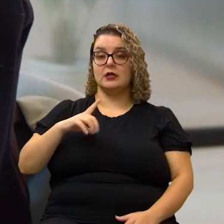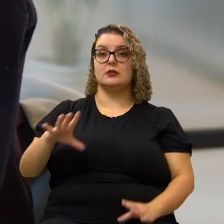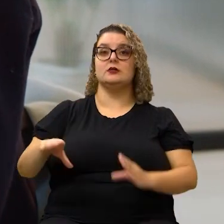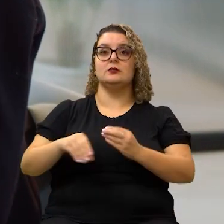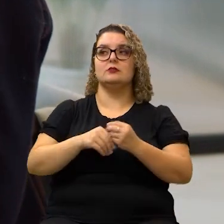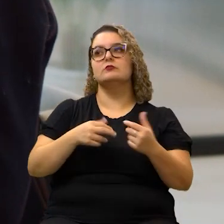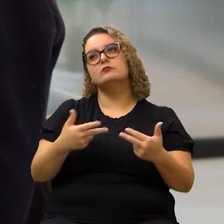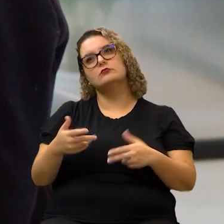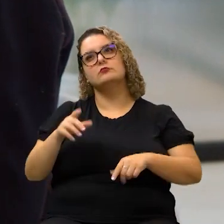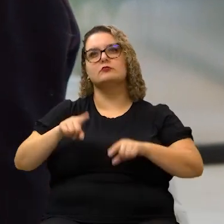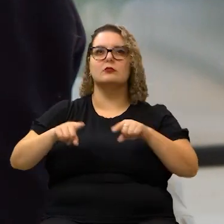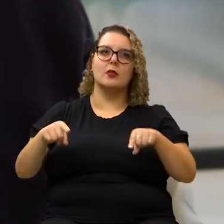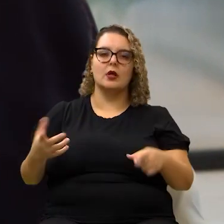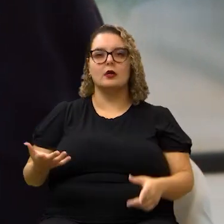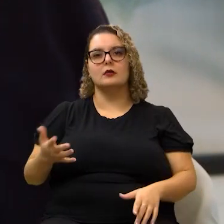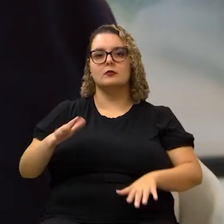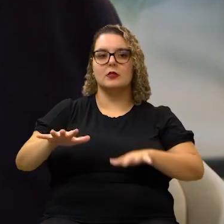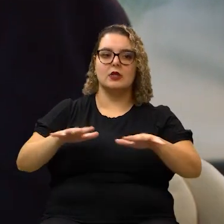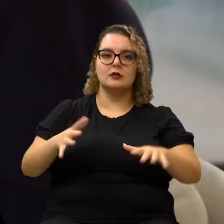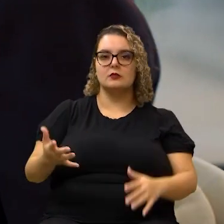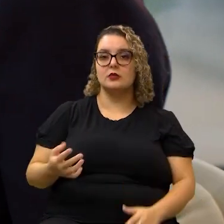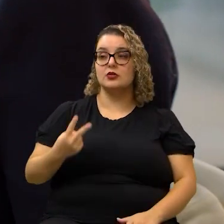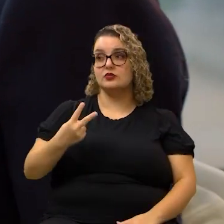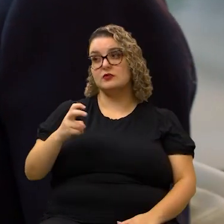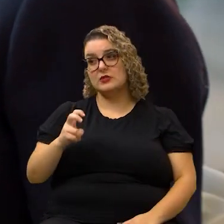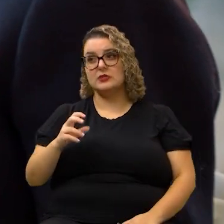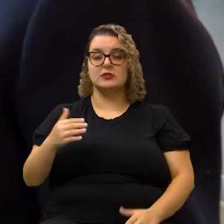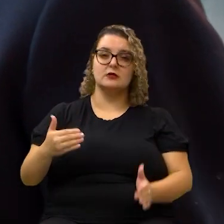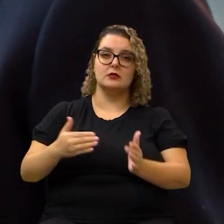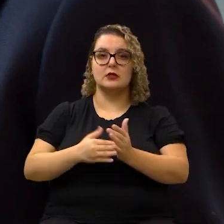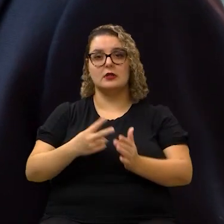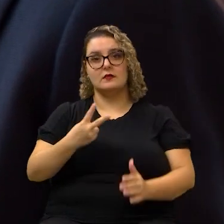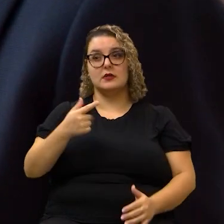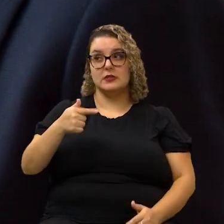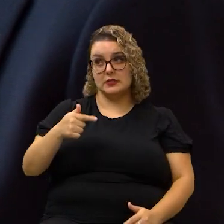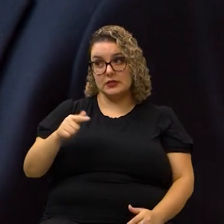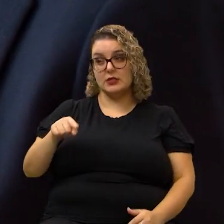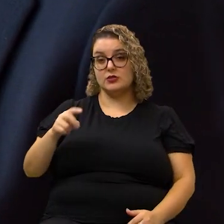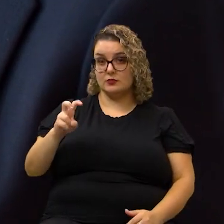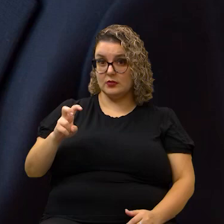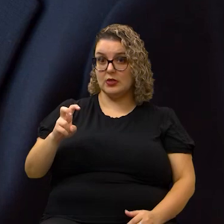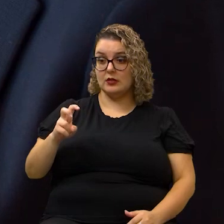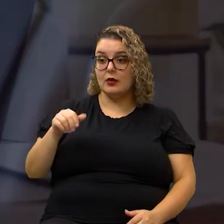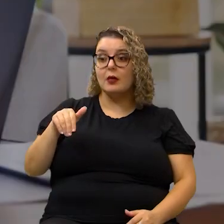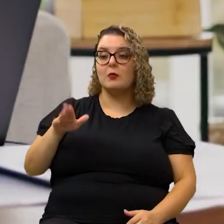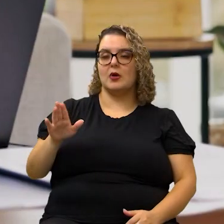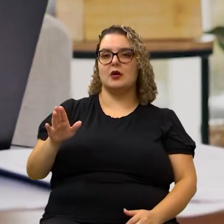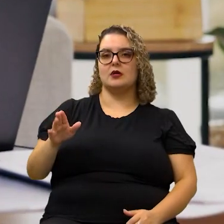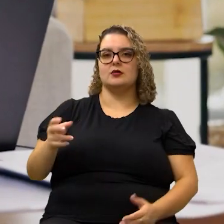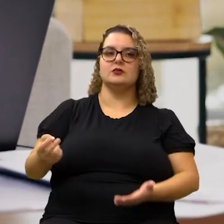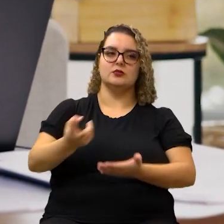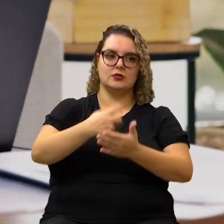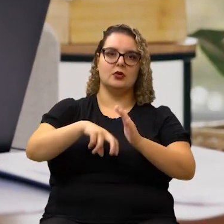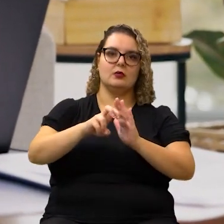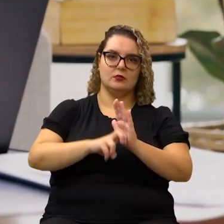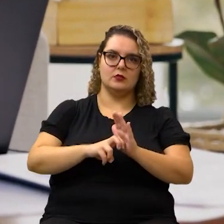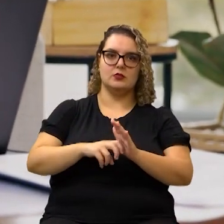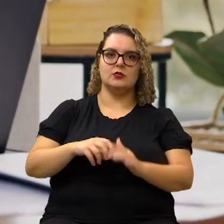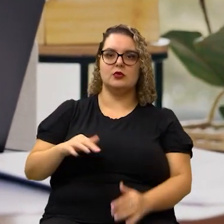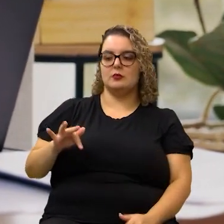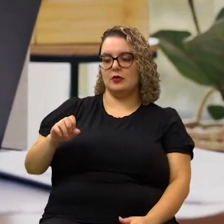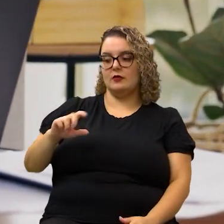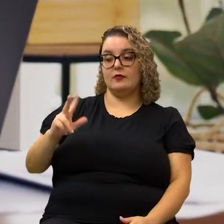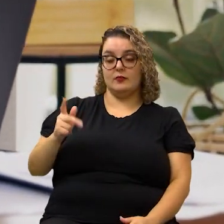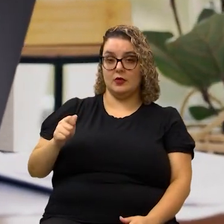na ordem, varia um pouco de segmento para segmento, mas na ordem de 25% a 27,5% a mais de tributação sobre a folha